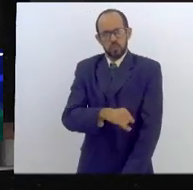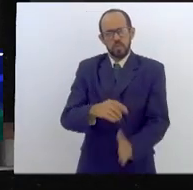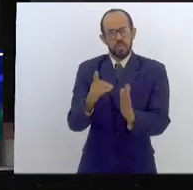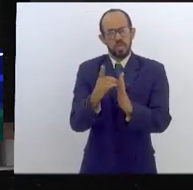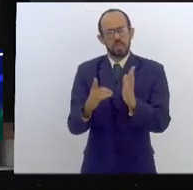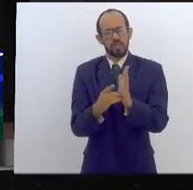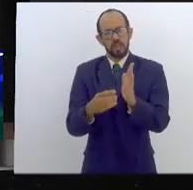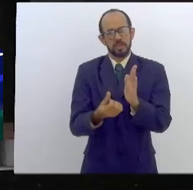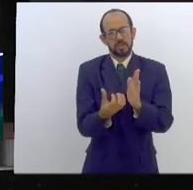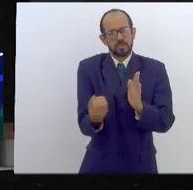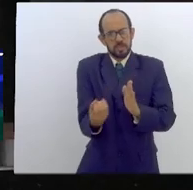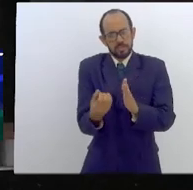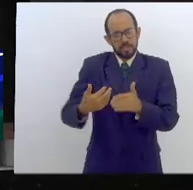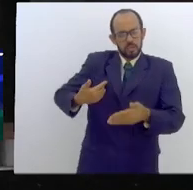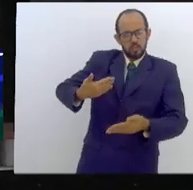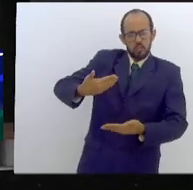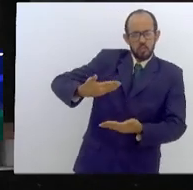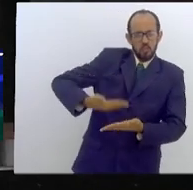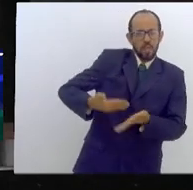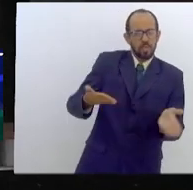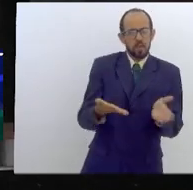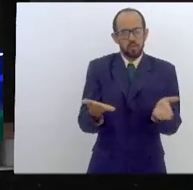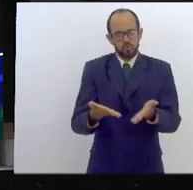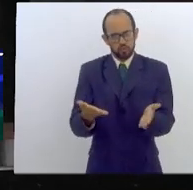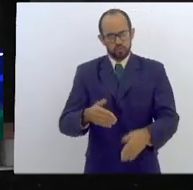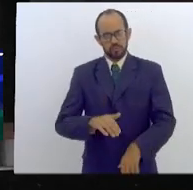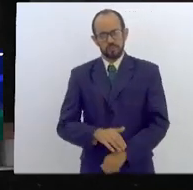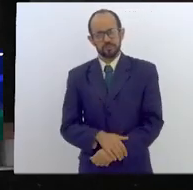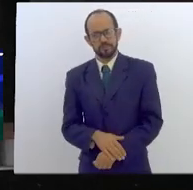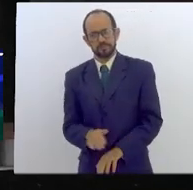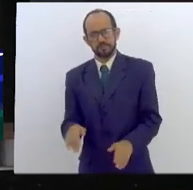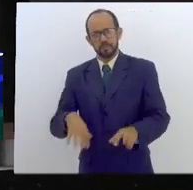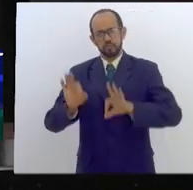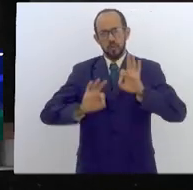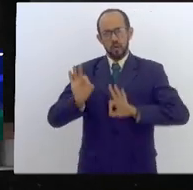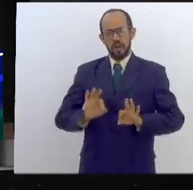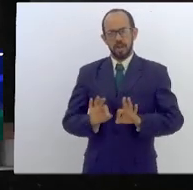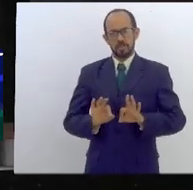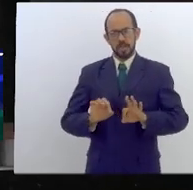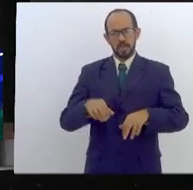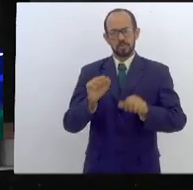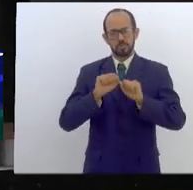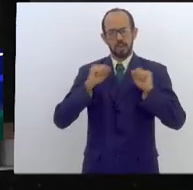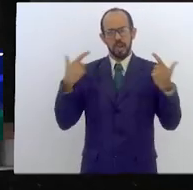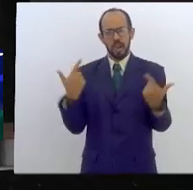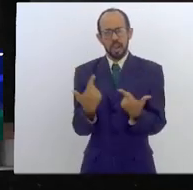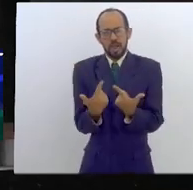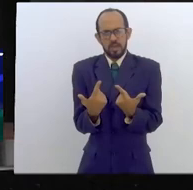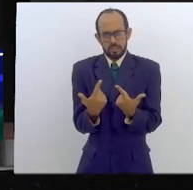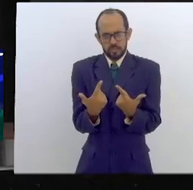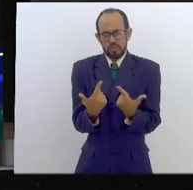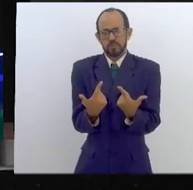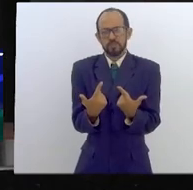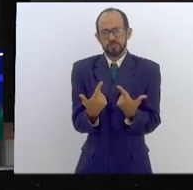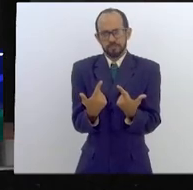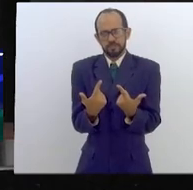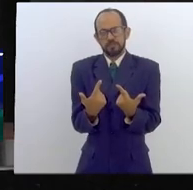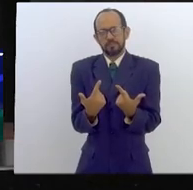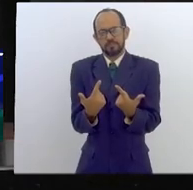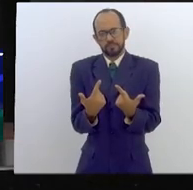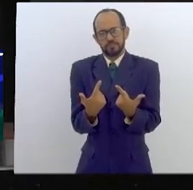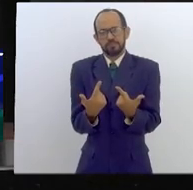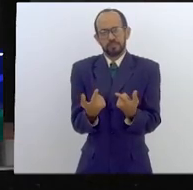de 60 para cá. Isso foi organizado pela Assembleia Legislativa,